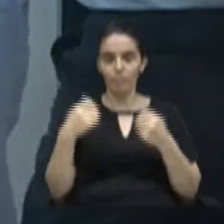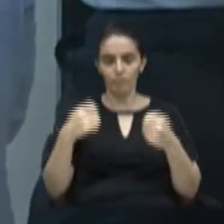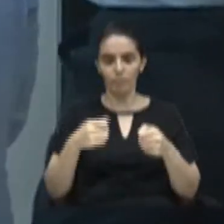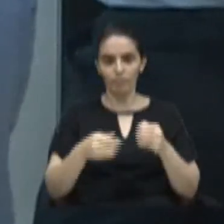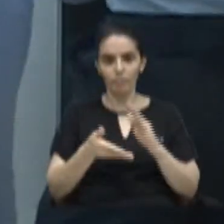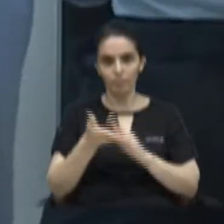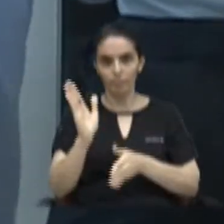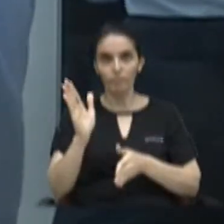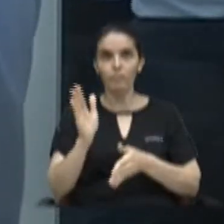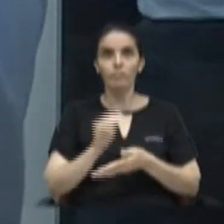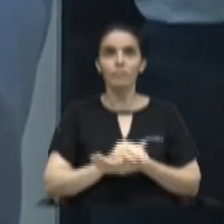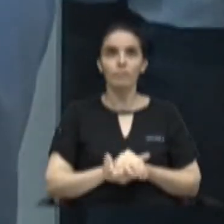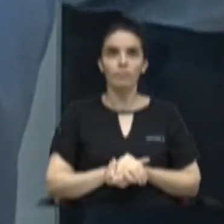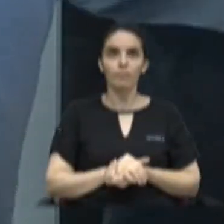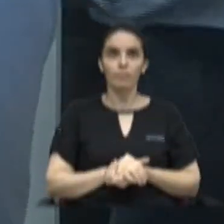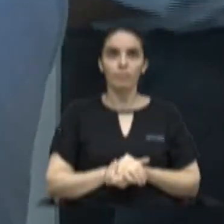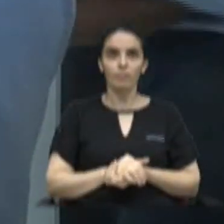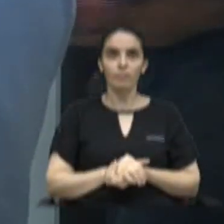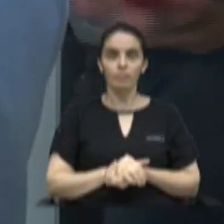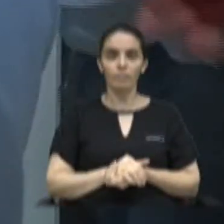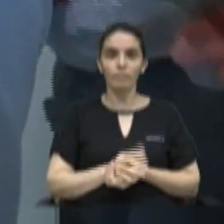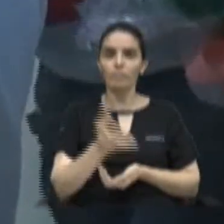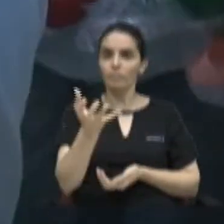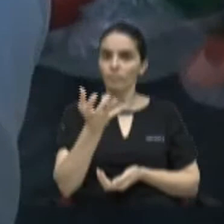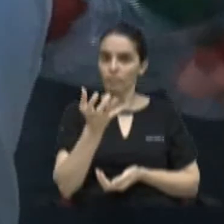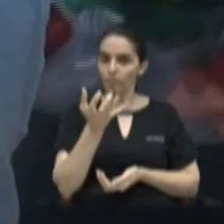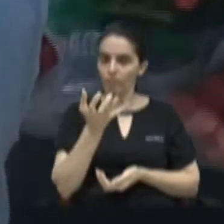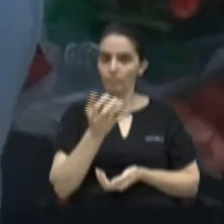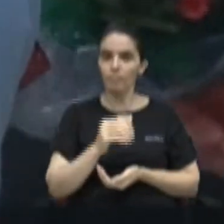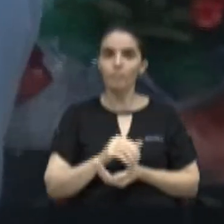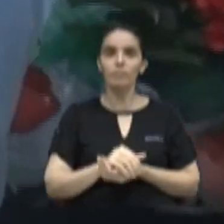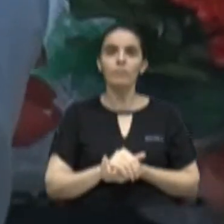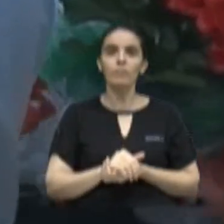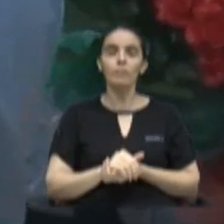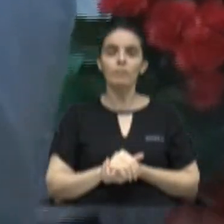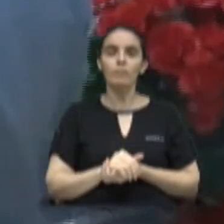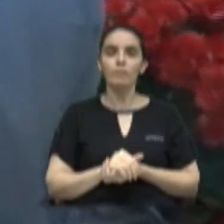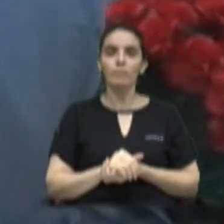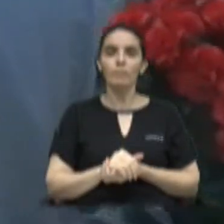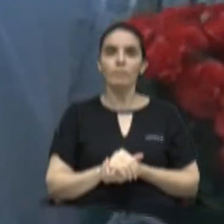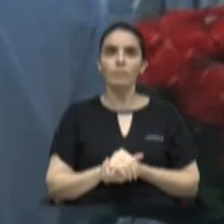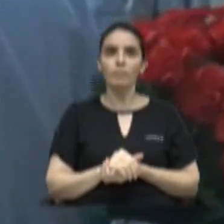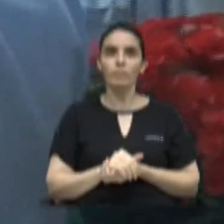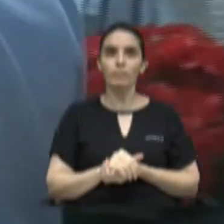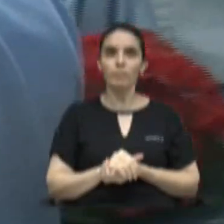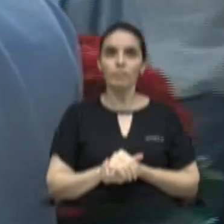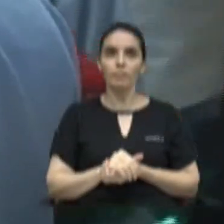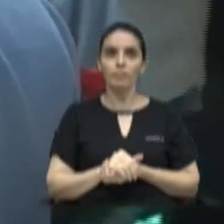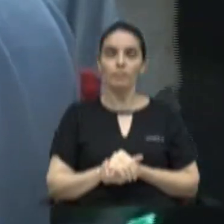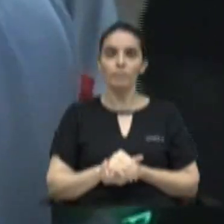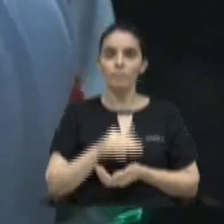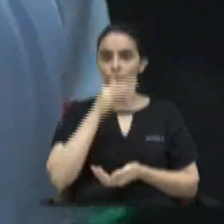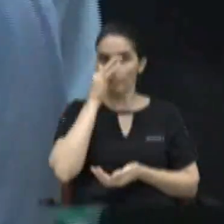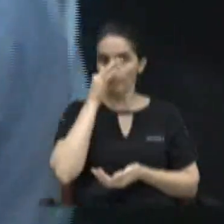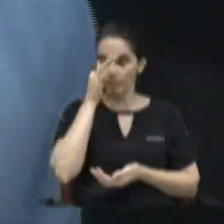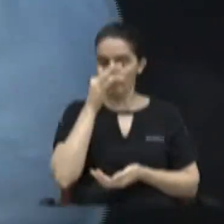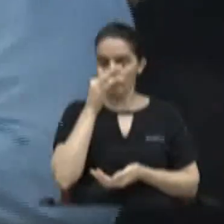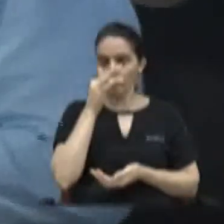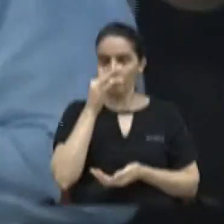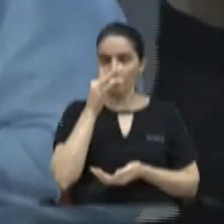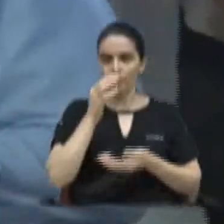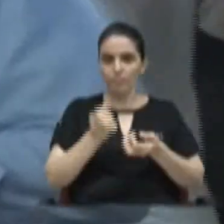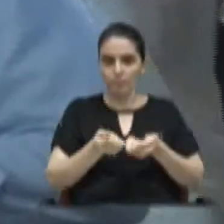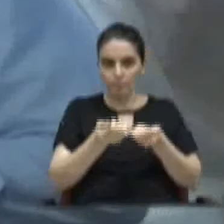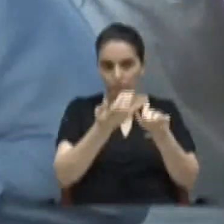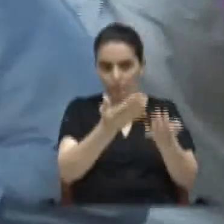ausentar. Gostaria que vocês aceitassem do fundo do coração essa humilde lembrança que